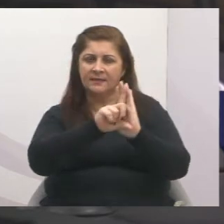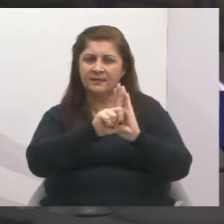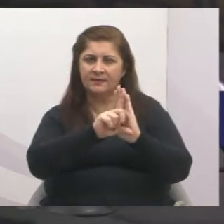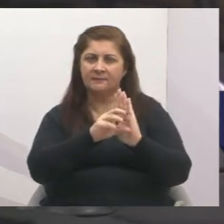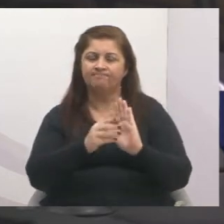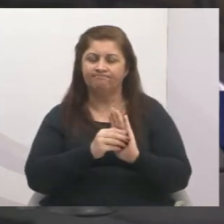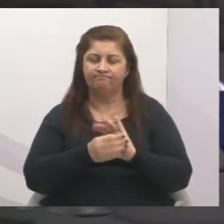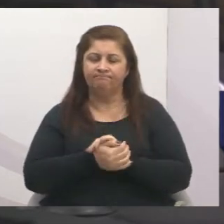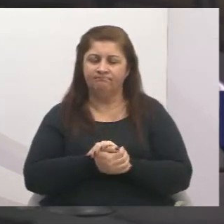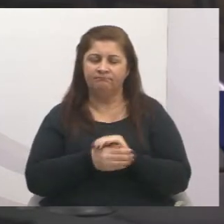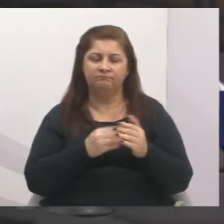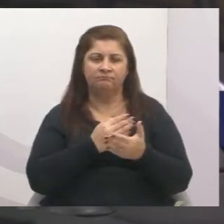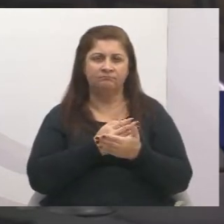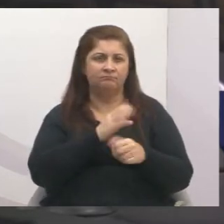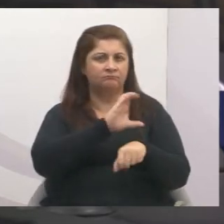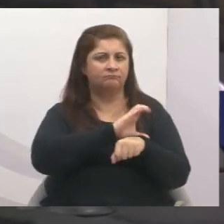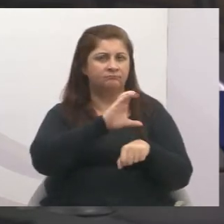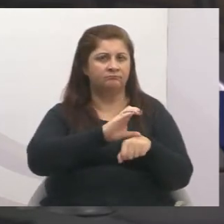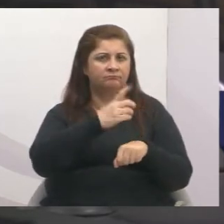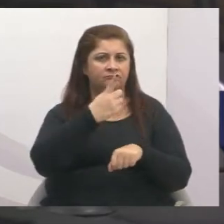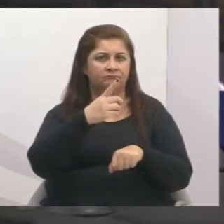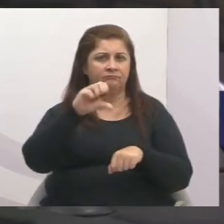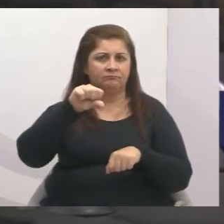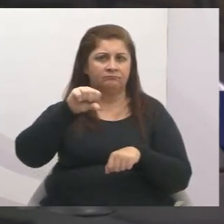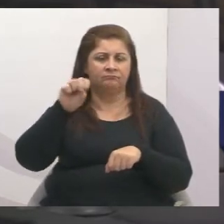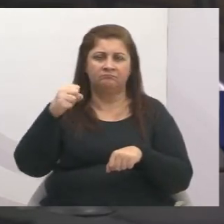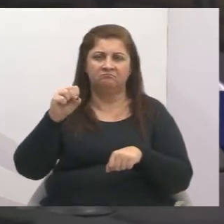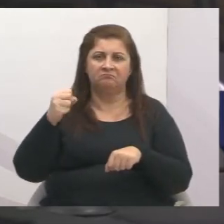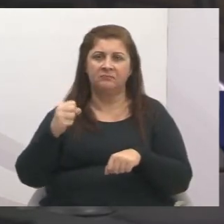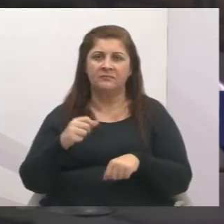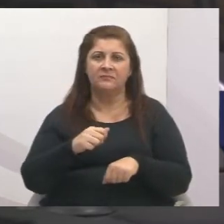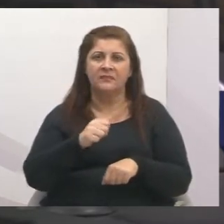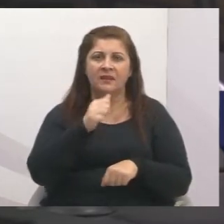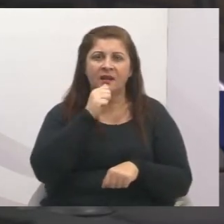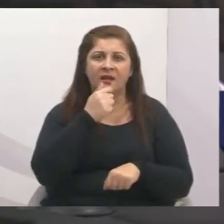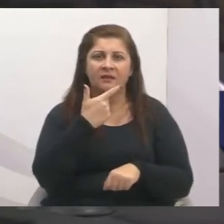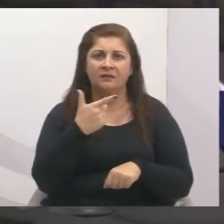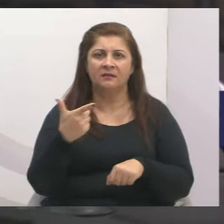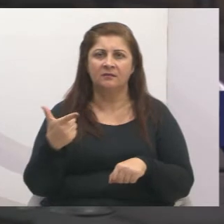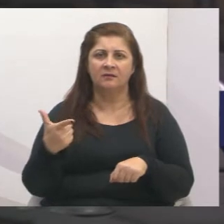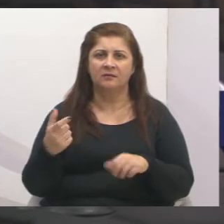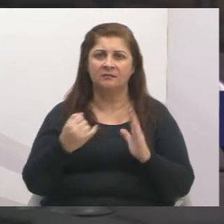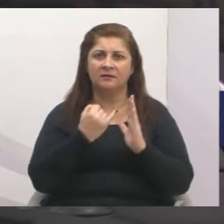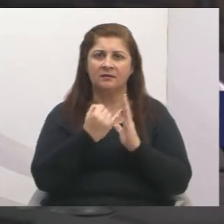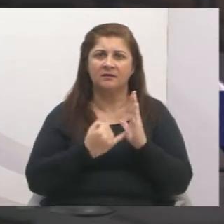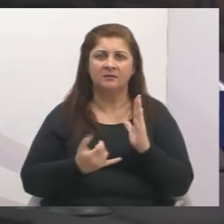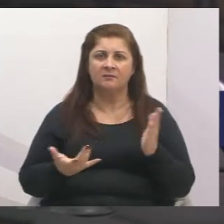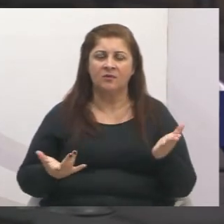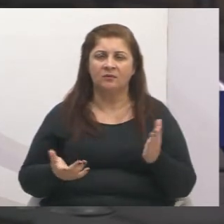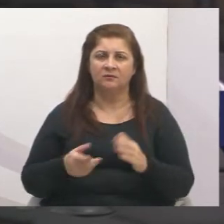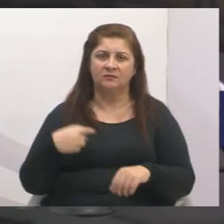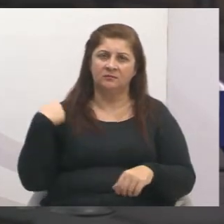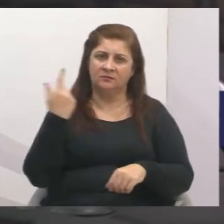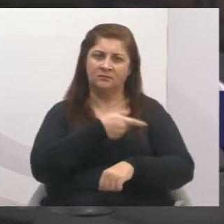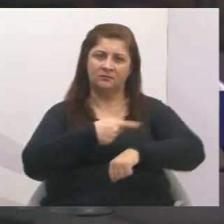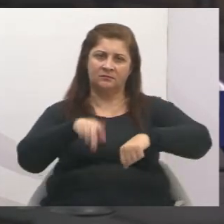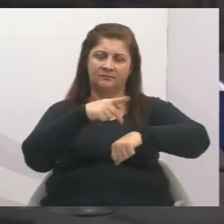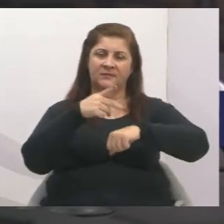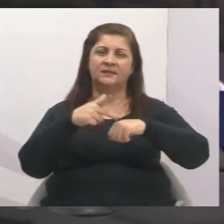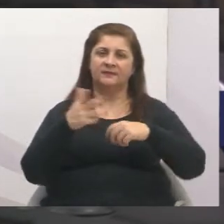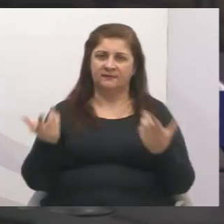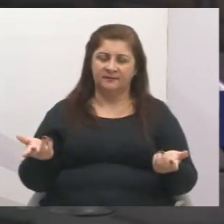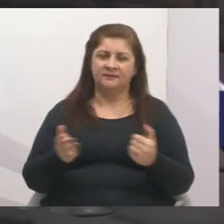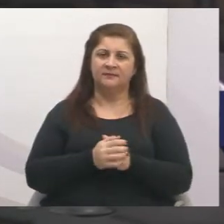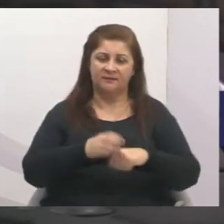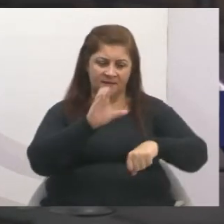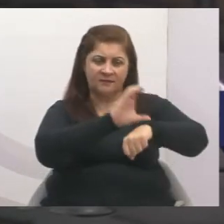Desde 88, esse imposto ainda não foi regulamentado no nosso país. A